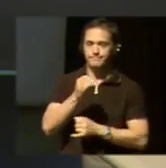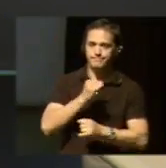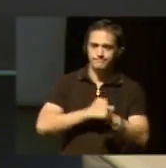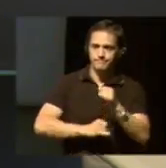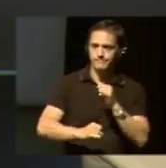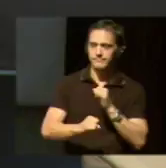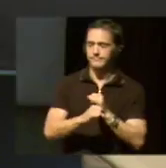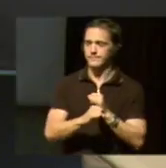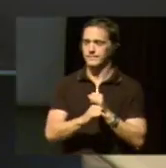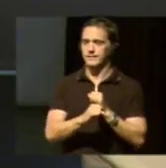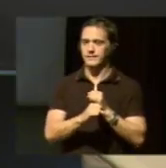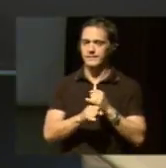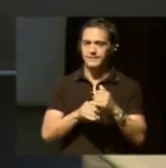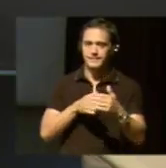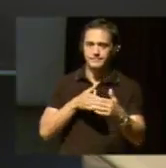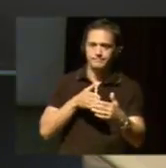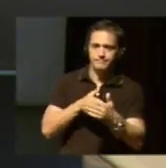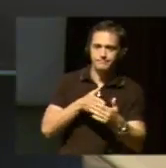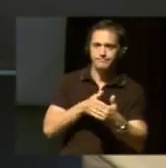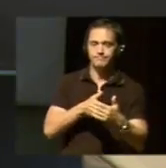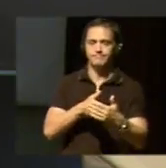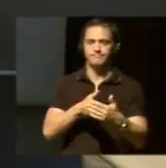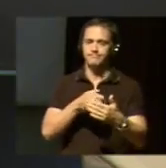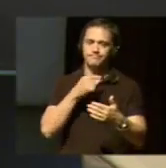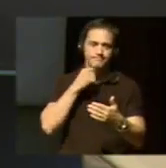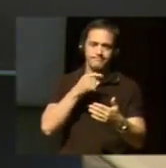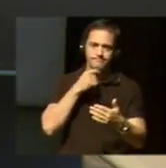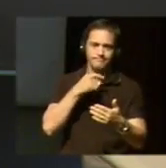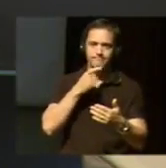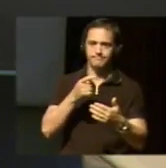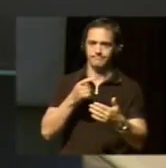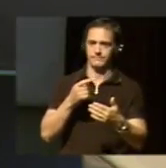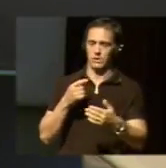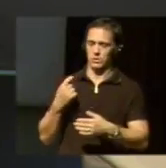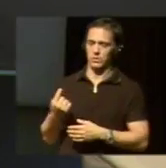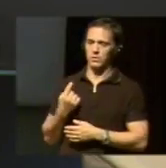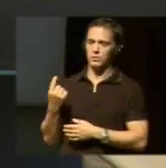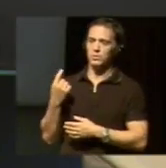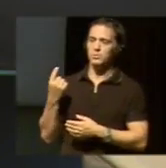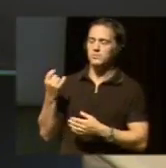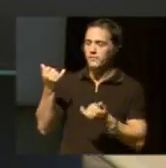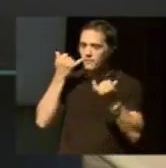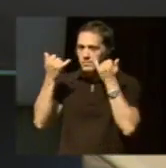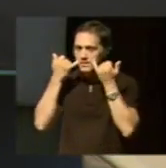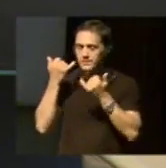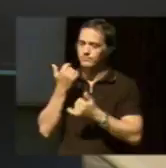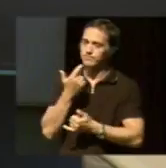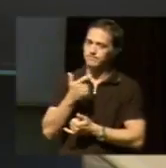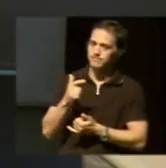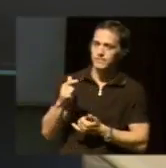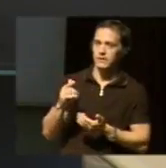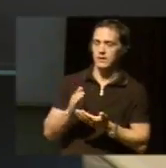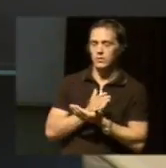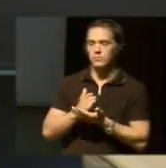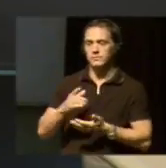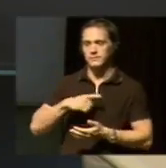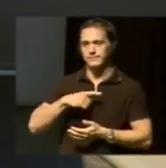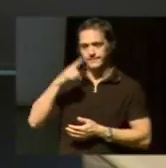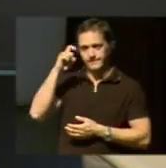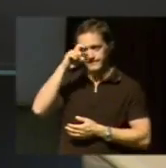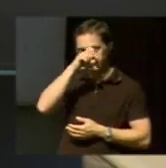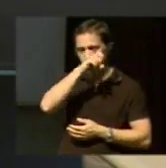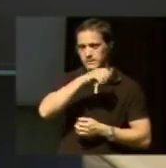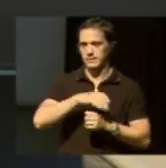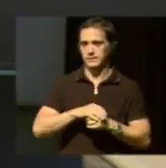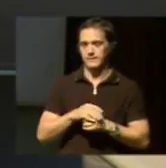suficientes, estruturas para obter mais formação, aprender a lidar com nova